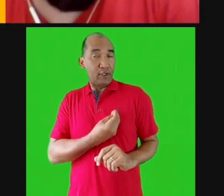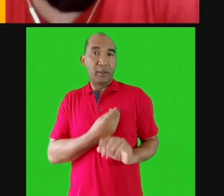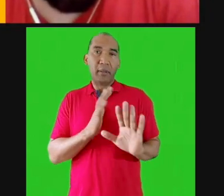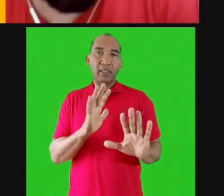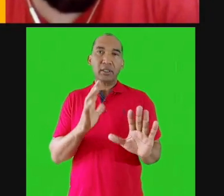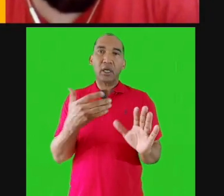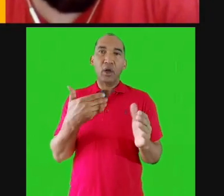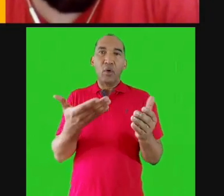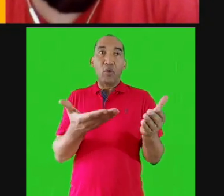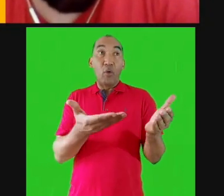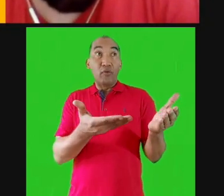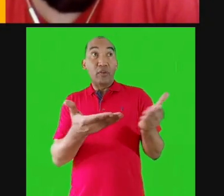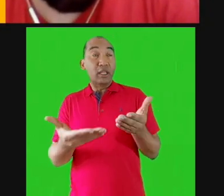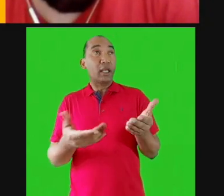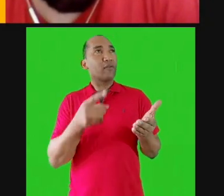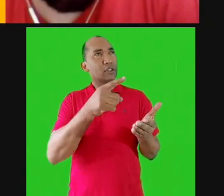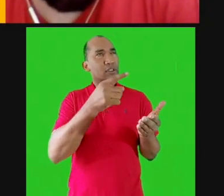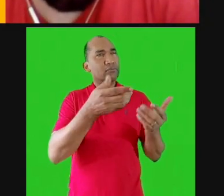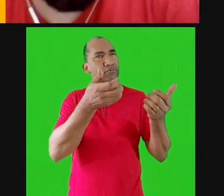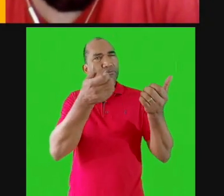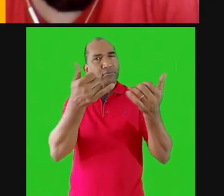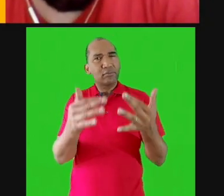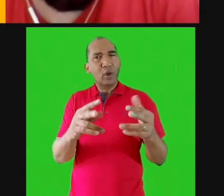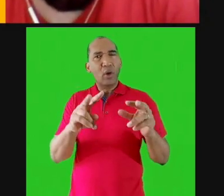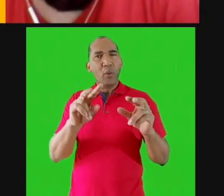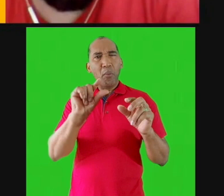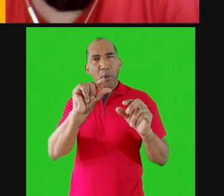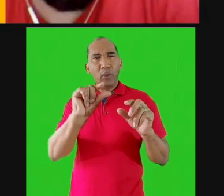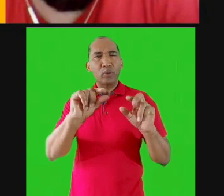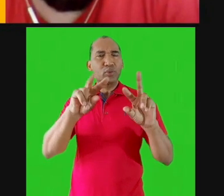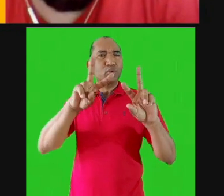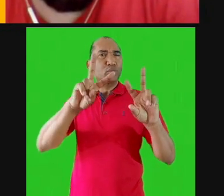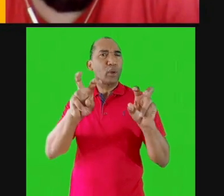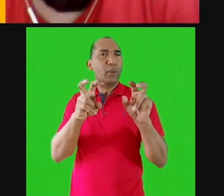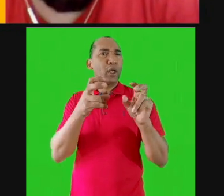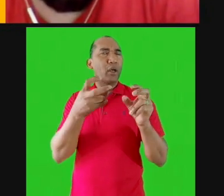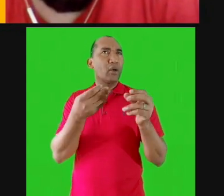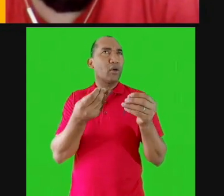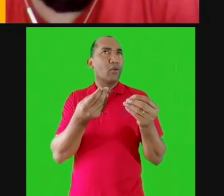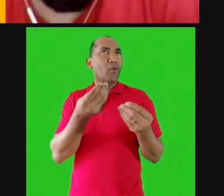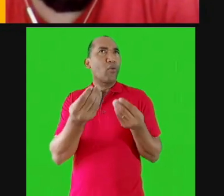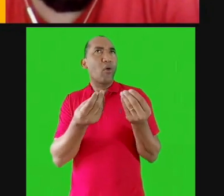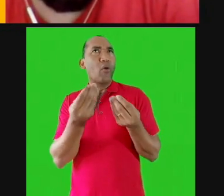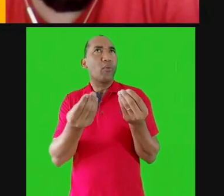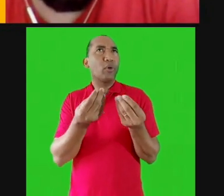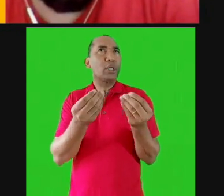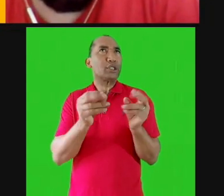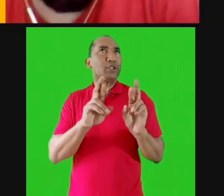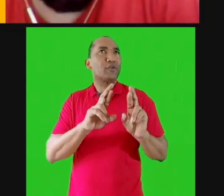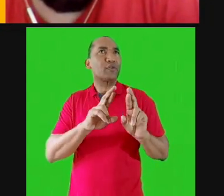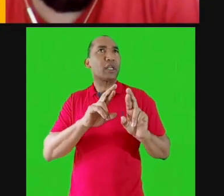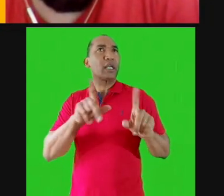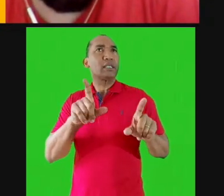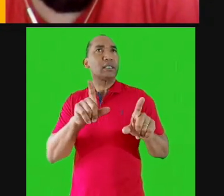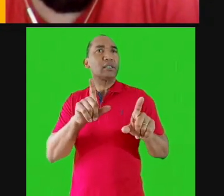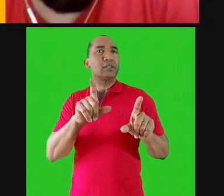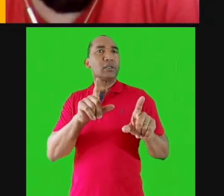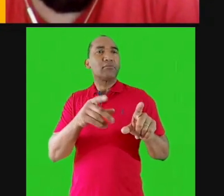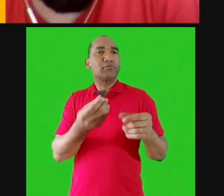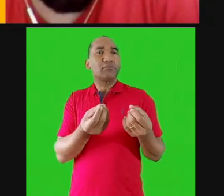te convidar, queria que você falasse um pouco sobre qual que é a diferença de